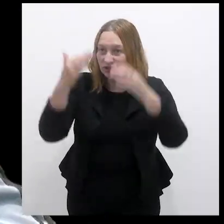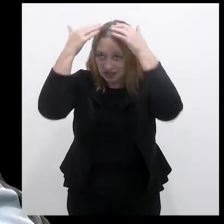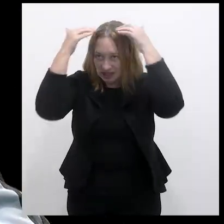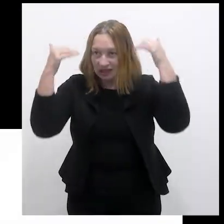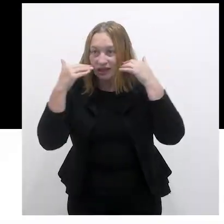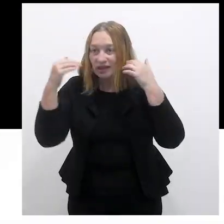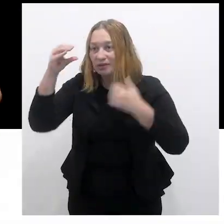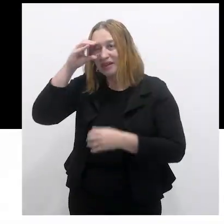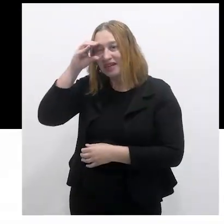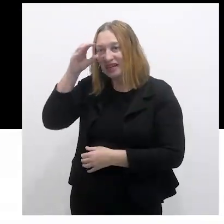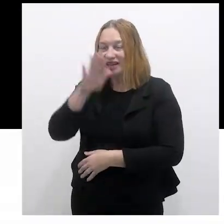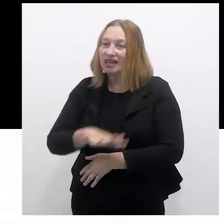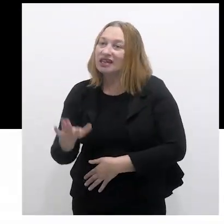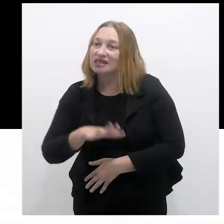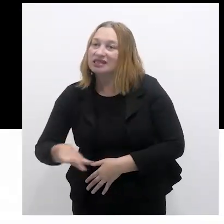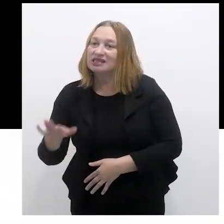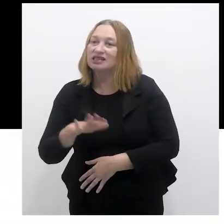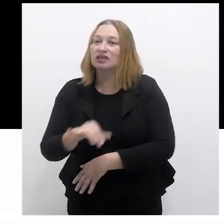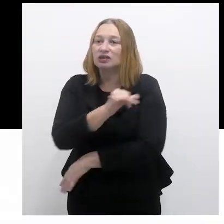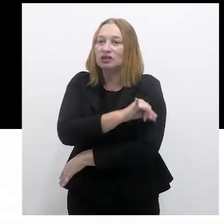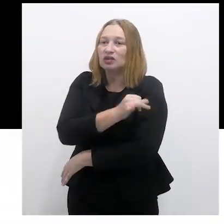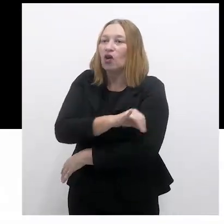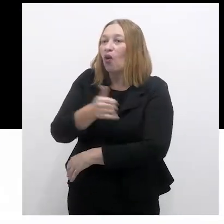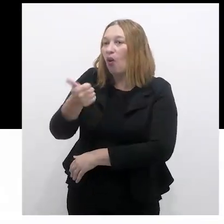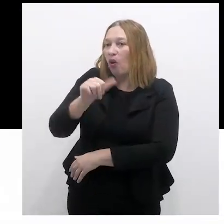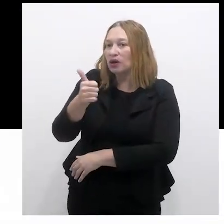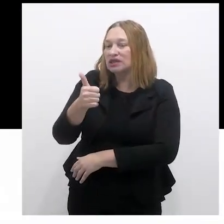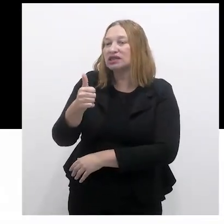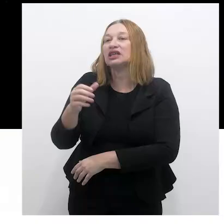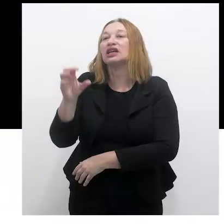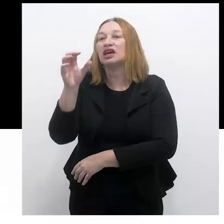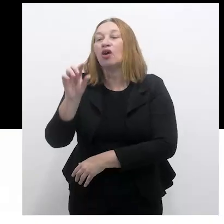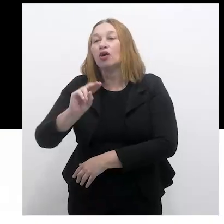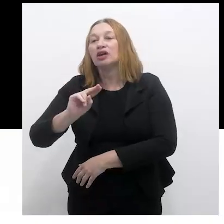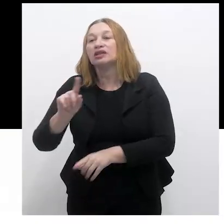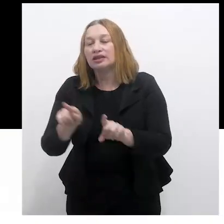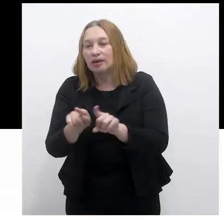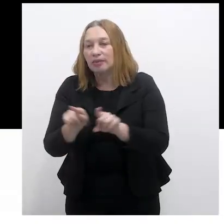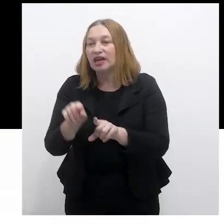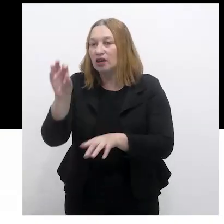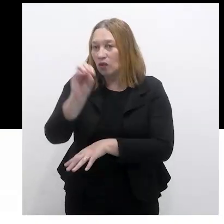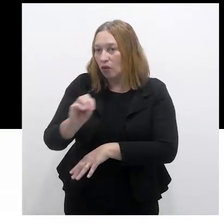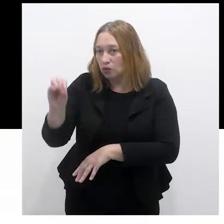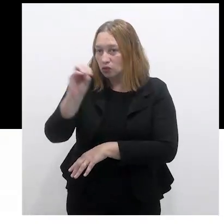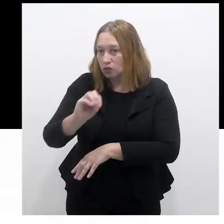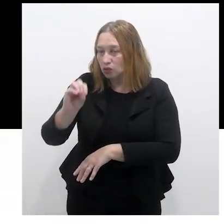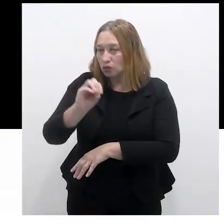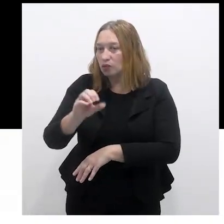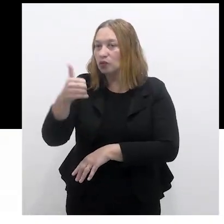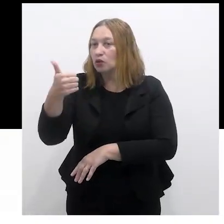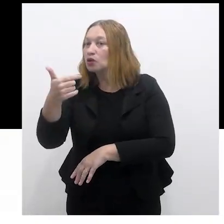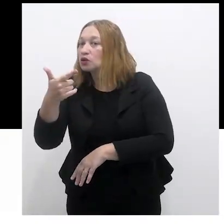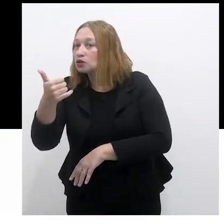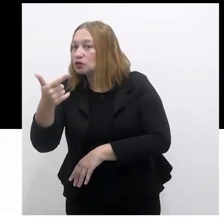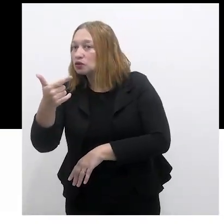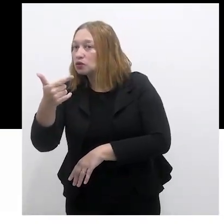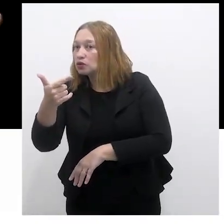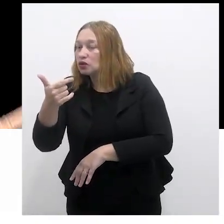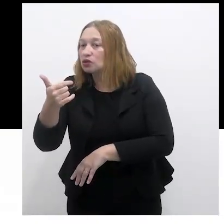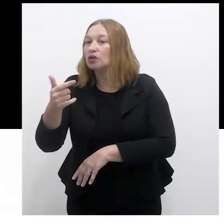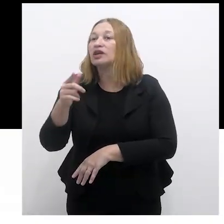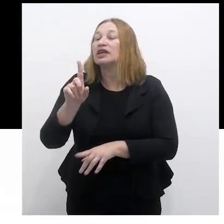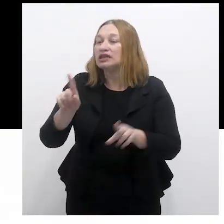Ritinha Rock and Roll, Rita Lee para crianças, aqui no Rio de Janeiro, dia 11 e 12 de outubro no Teatro Multiplan Hall, lá no